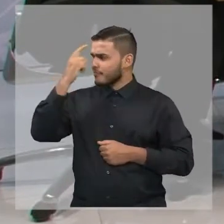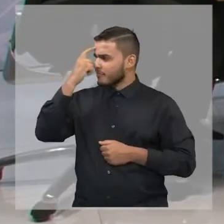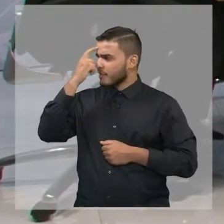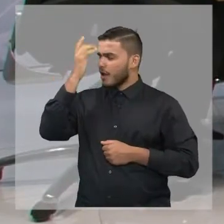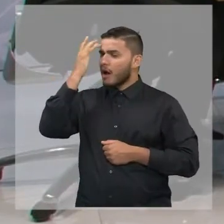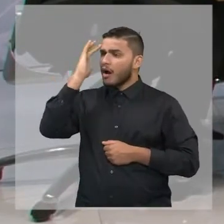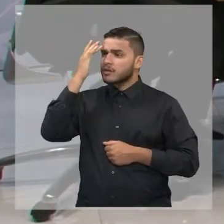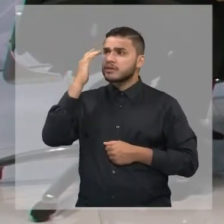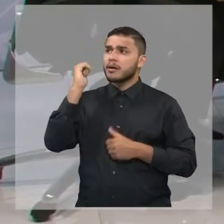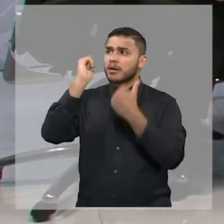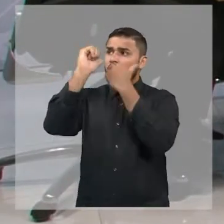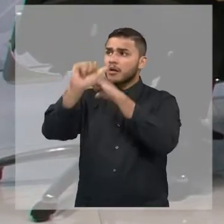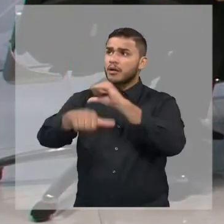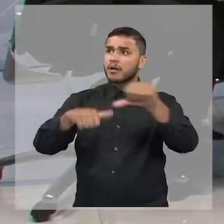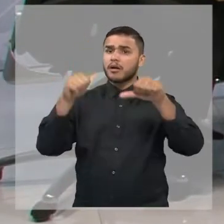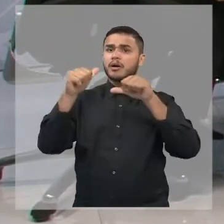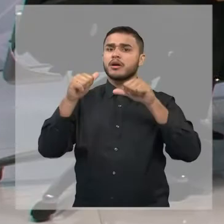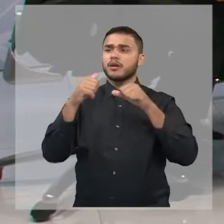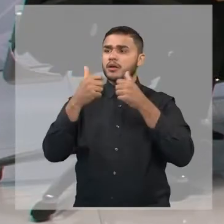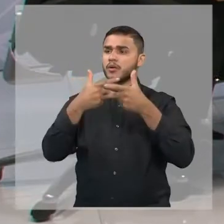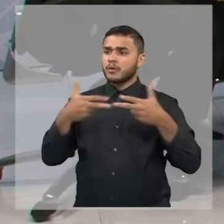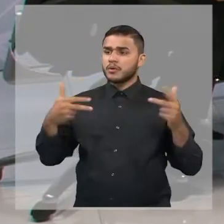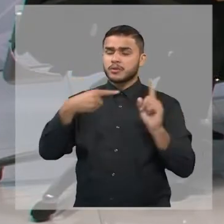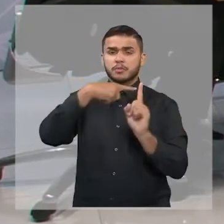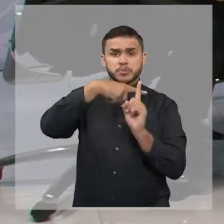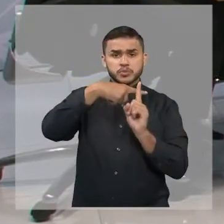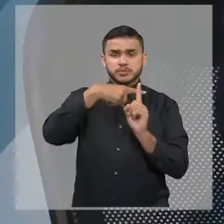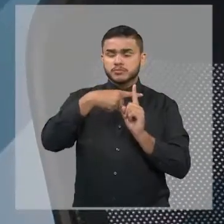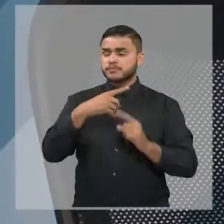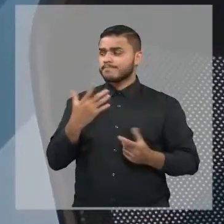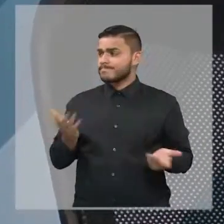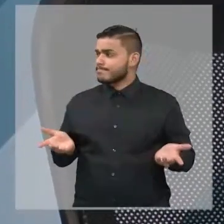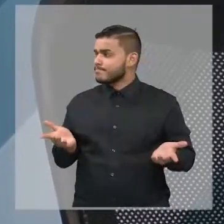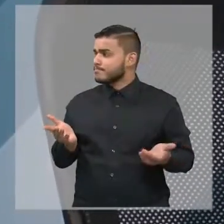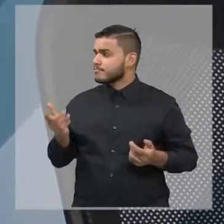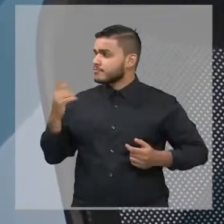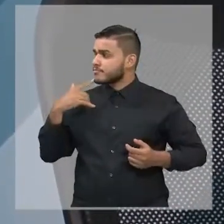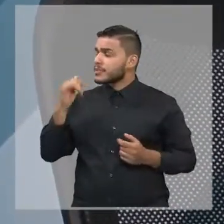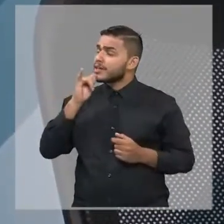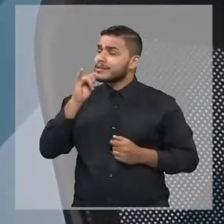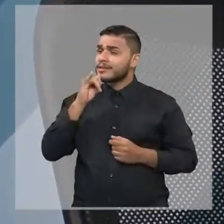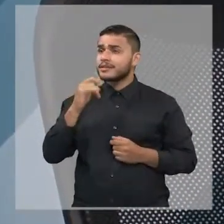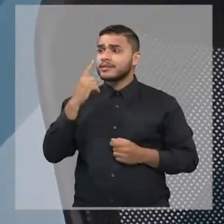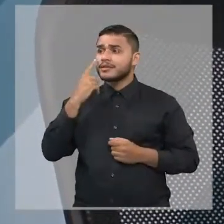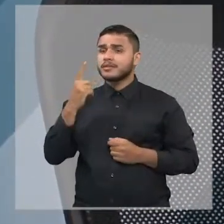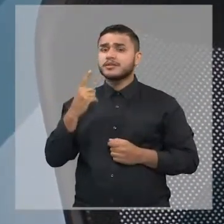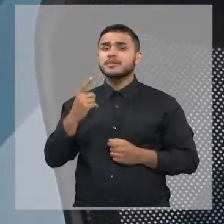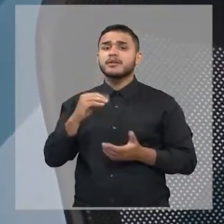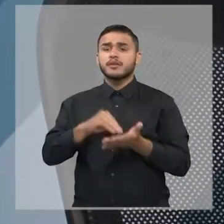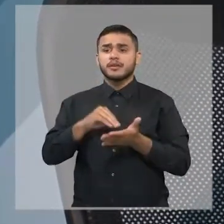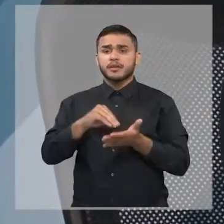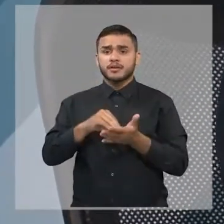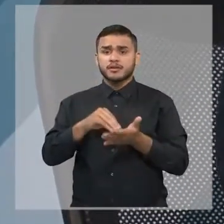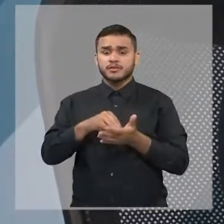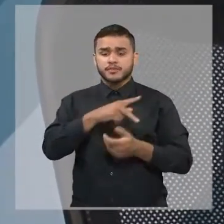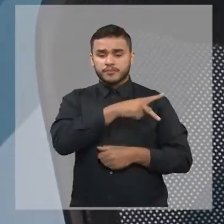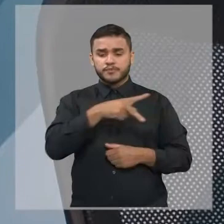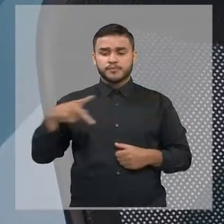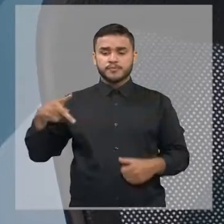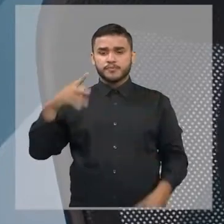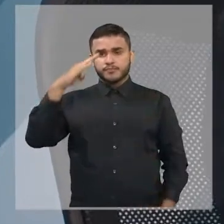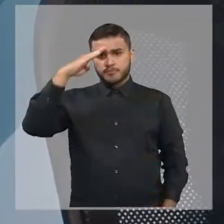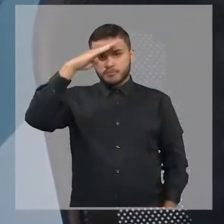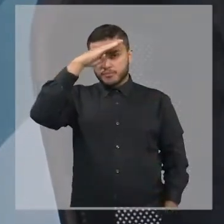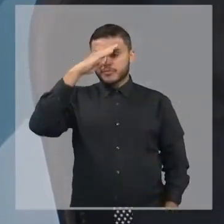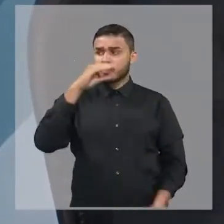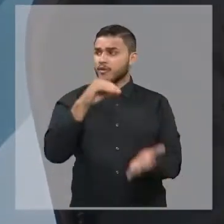uma mudança e ainda achar que essa mudança é positiva, né? Ou seja, na verdade, está faltando presidente.